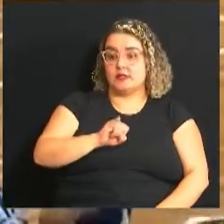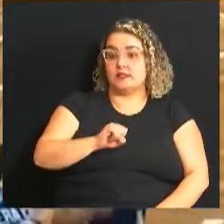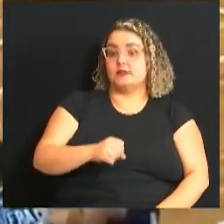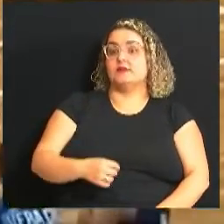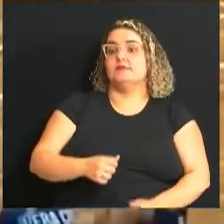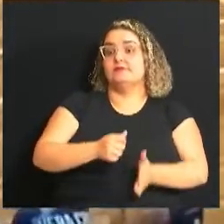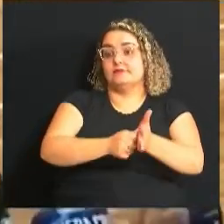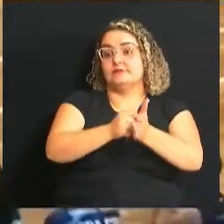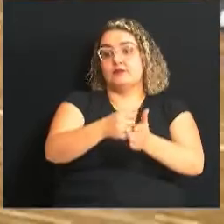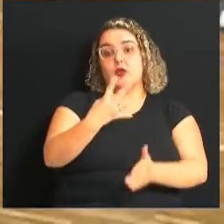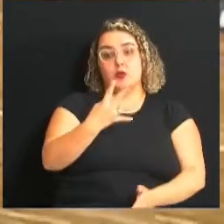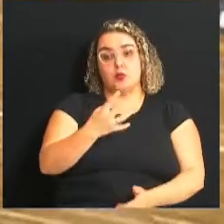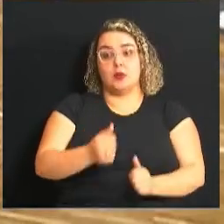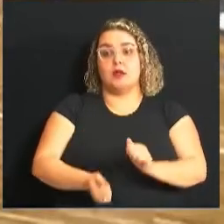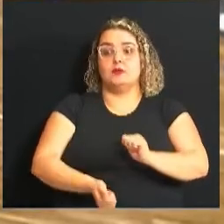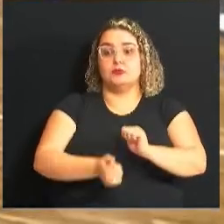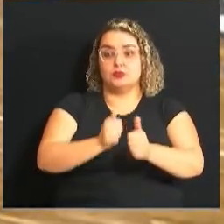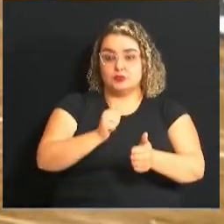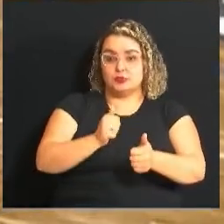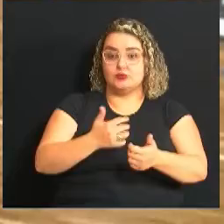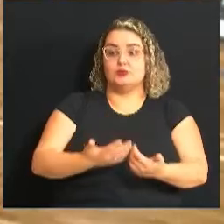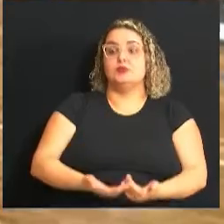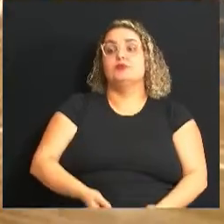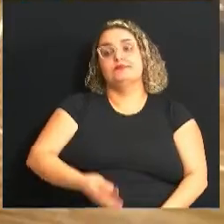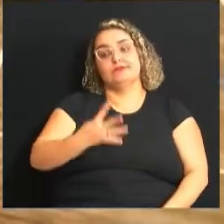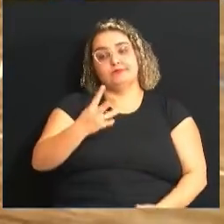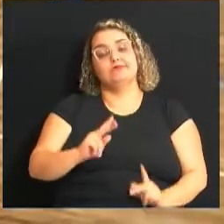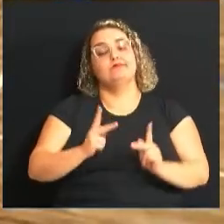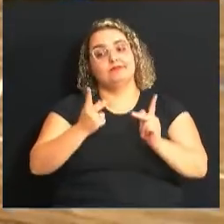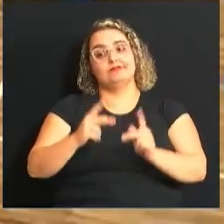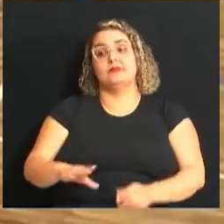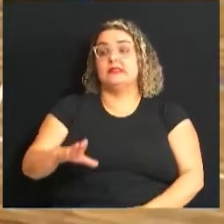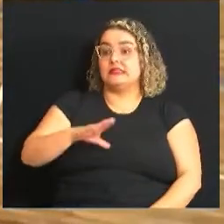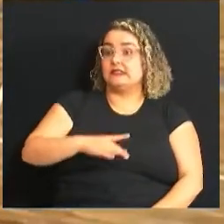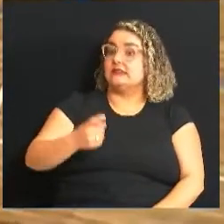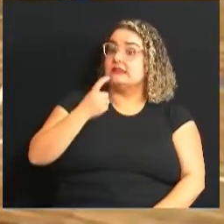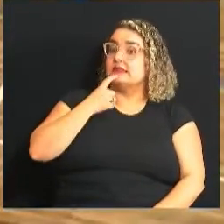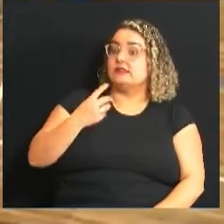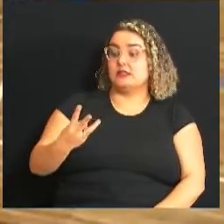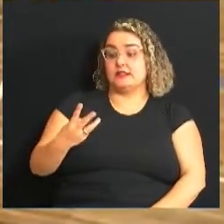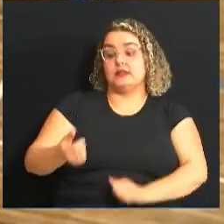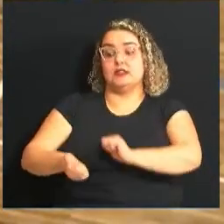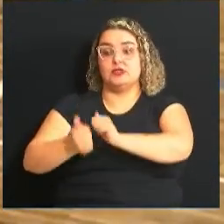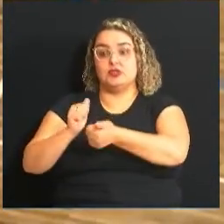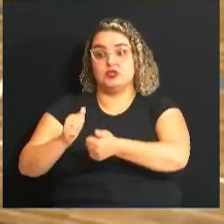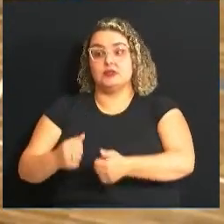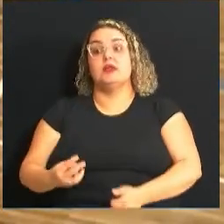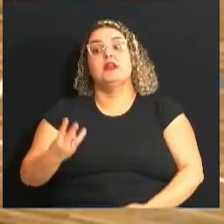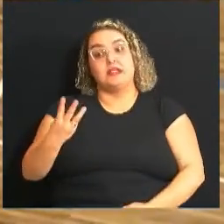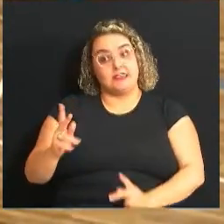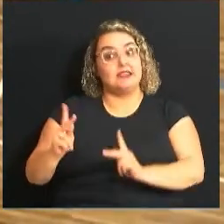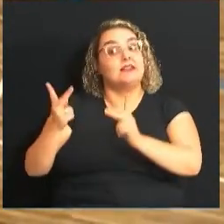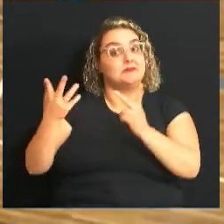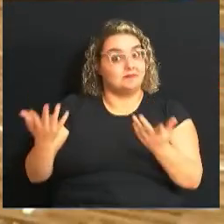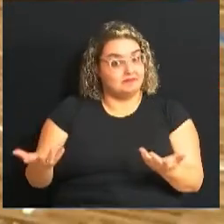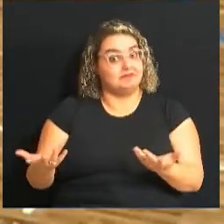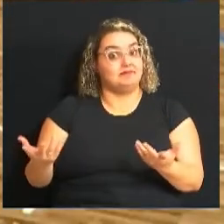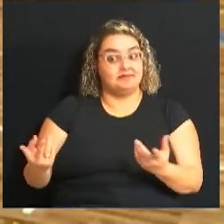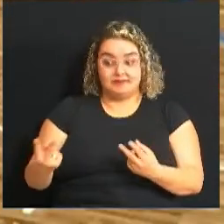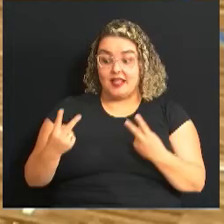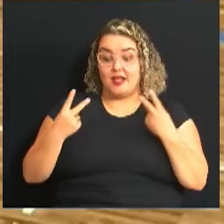jogos e 4 vitórias. E as campineiras do Veracruz com 3 jogos e 3 vitórias.